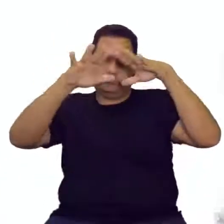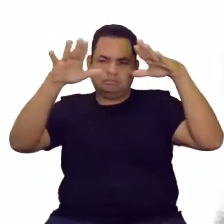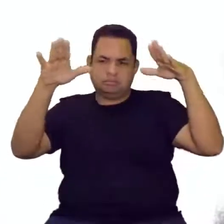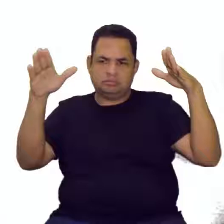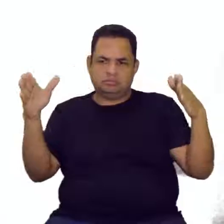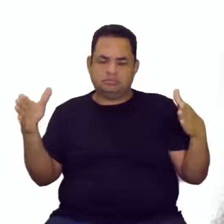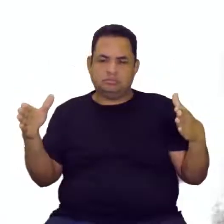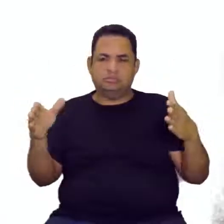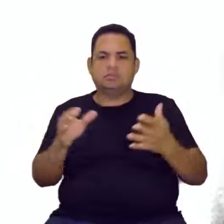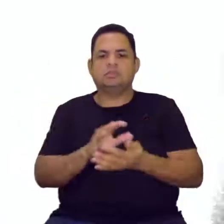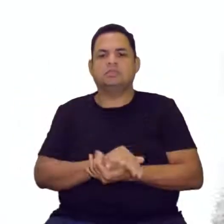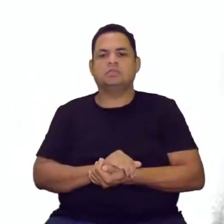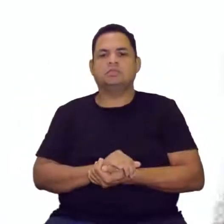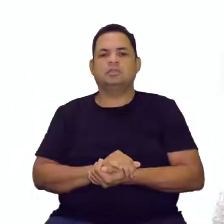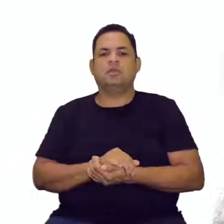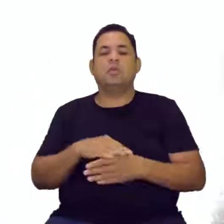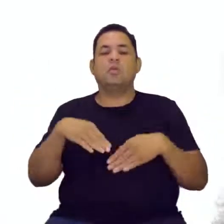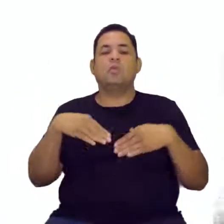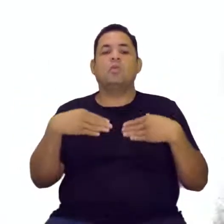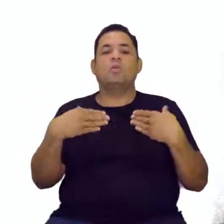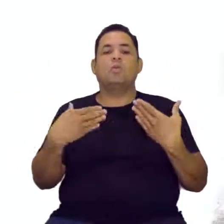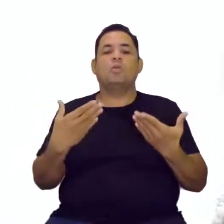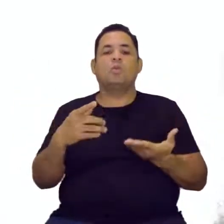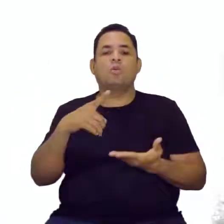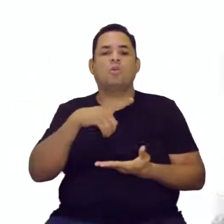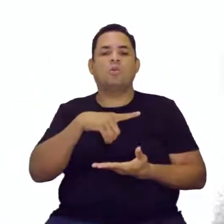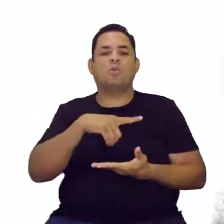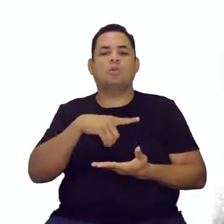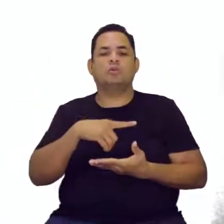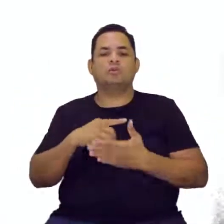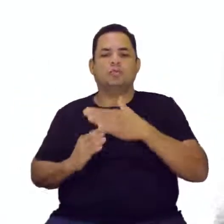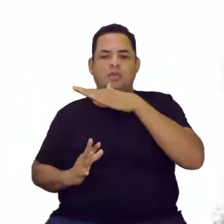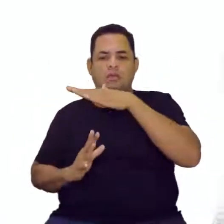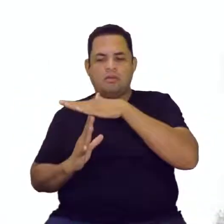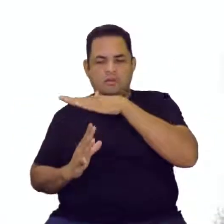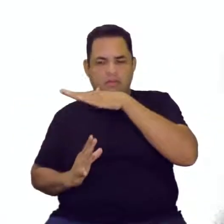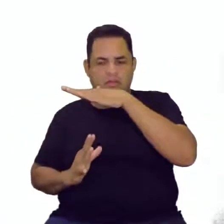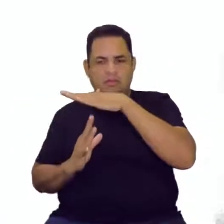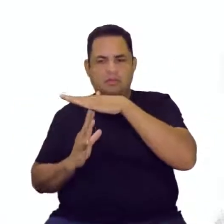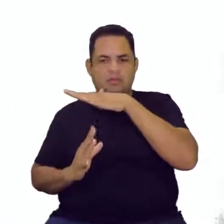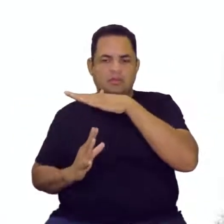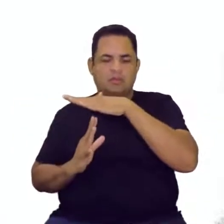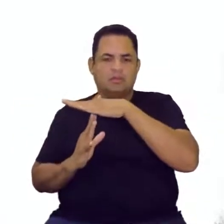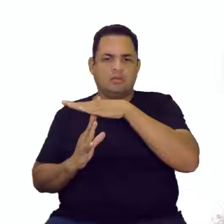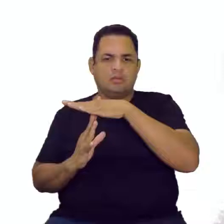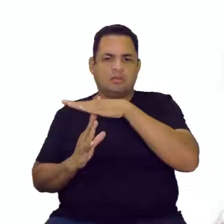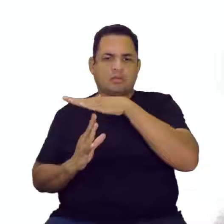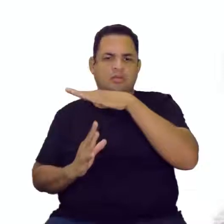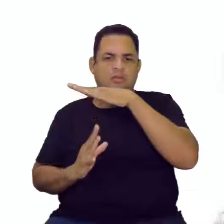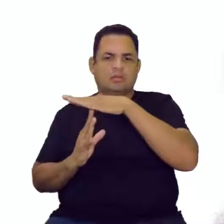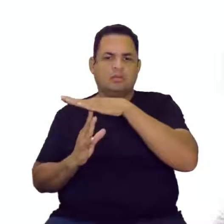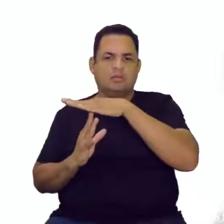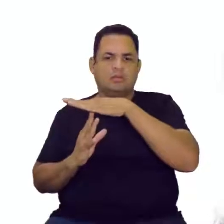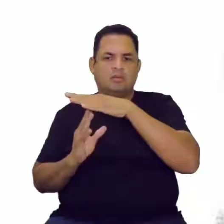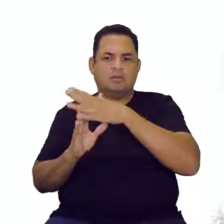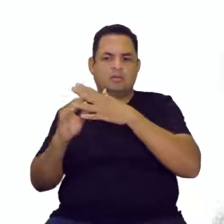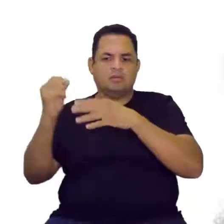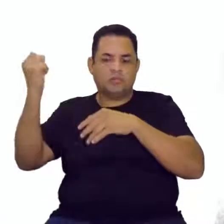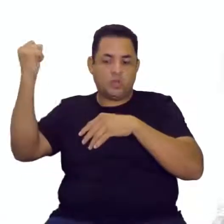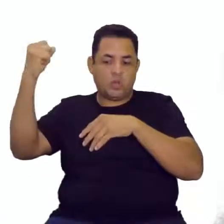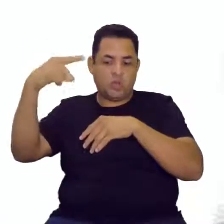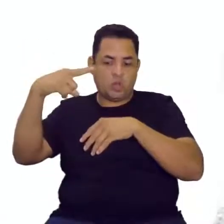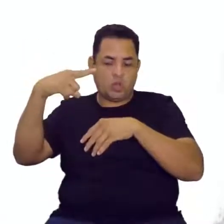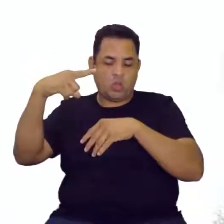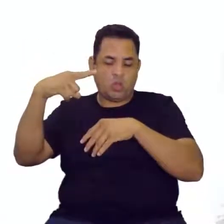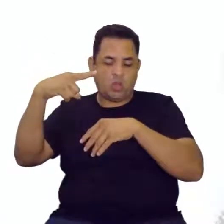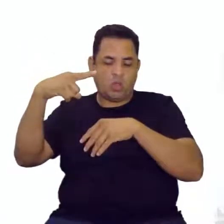Só que o que acontece? Com a presença do efeito estufa, essa radiação, essa